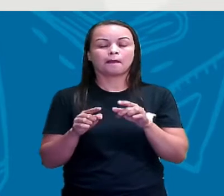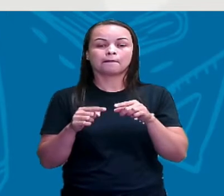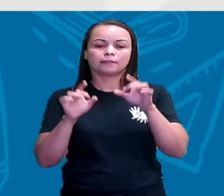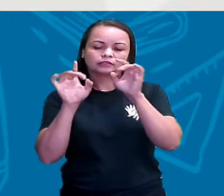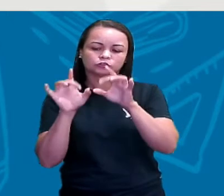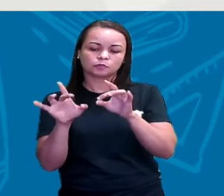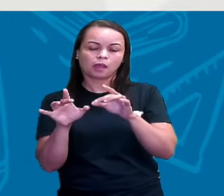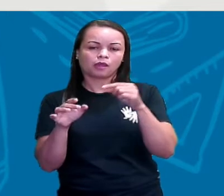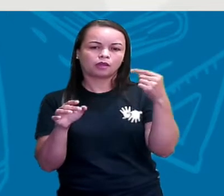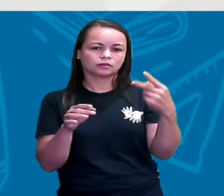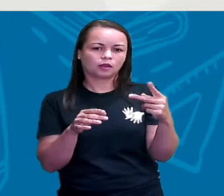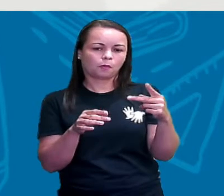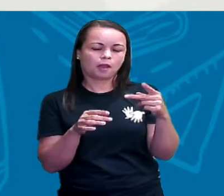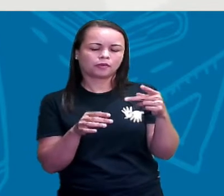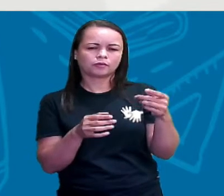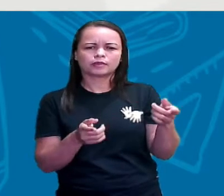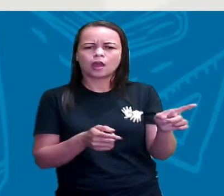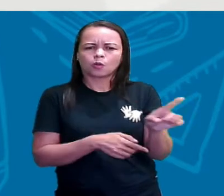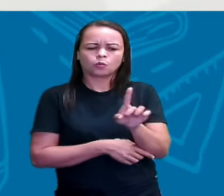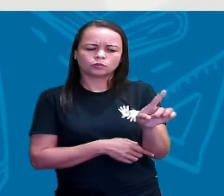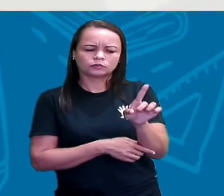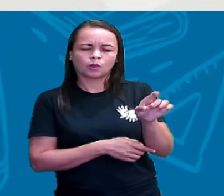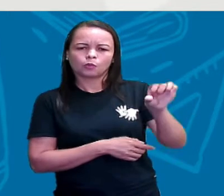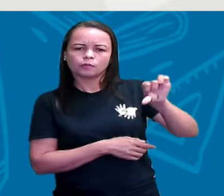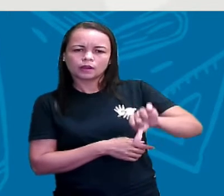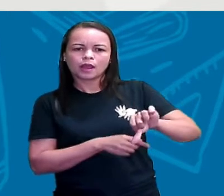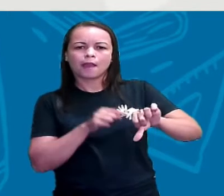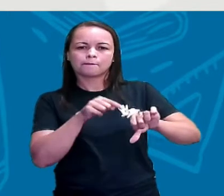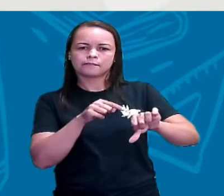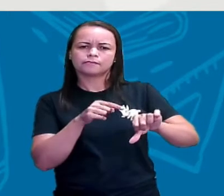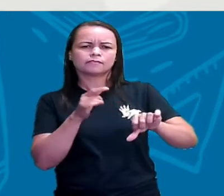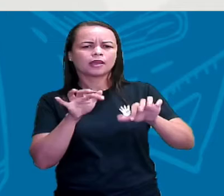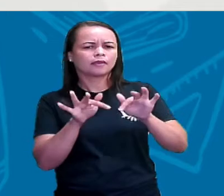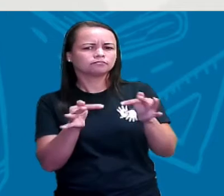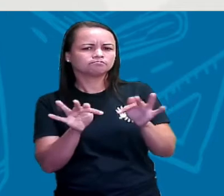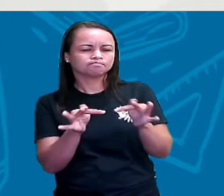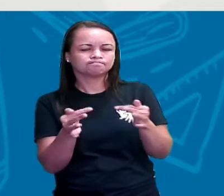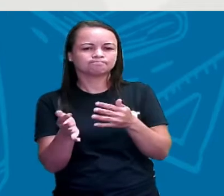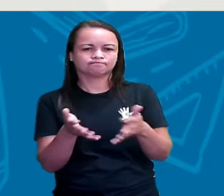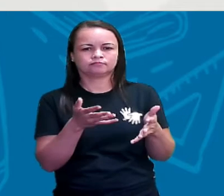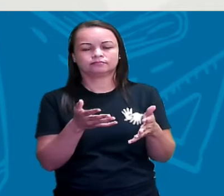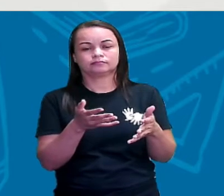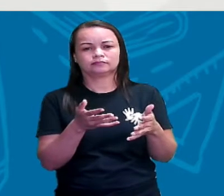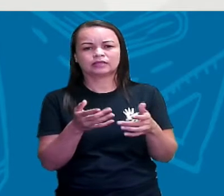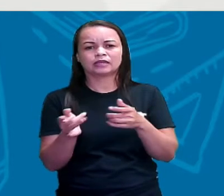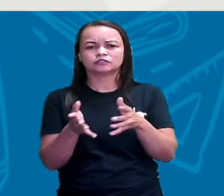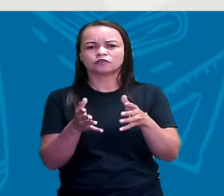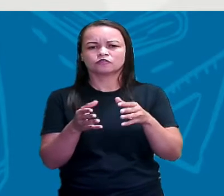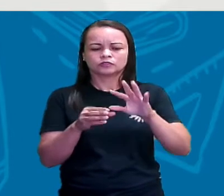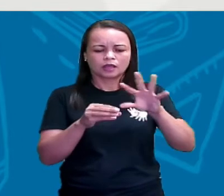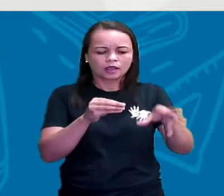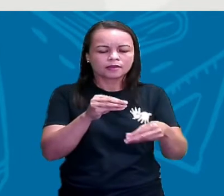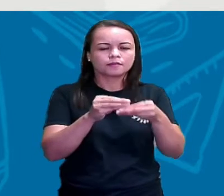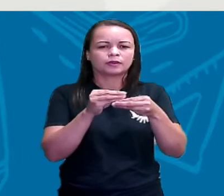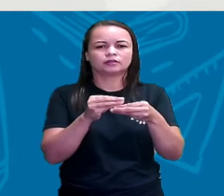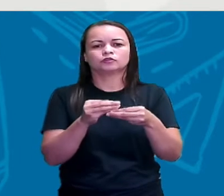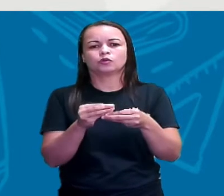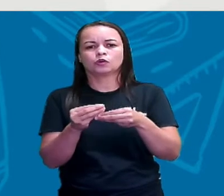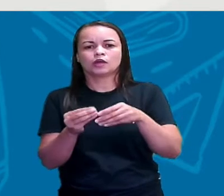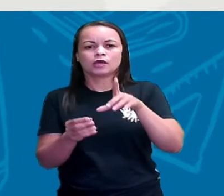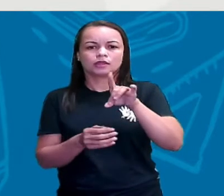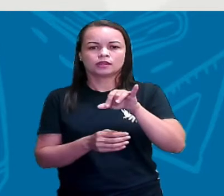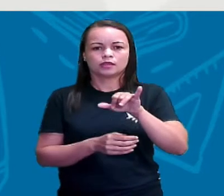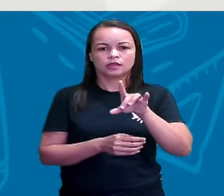Mas na negativa é bem simples. Olha como é que funciona. É só você colocar o emprego do did e acrescentar a partícula